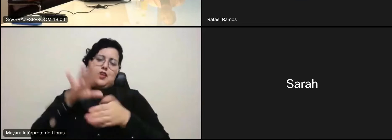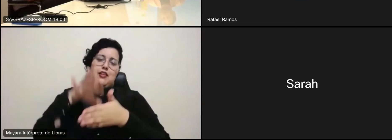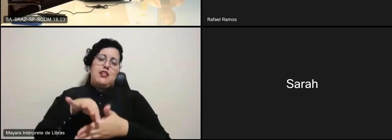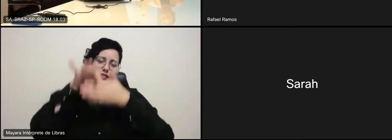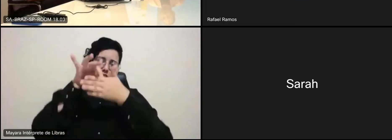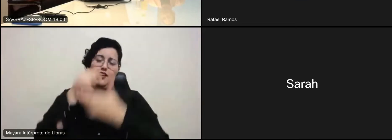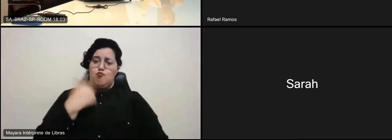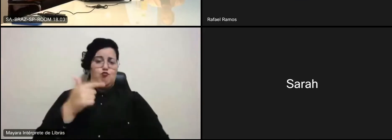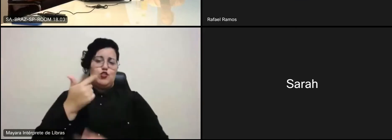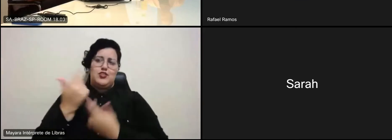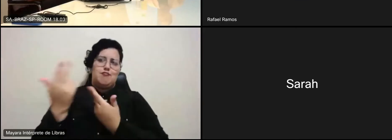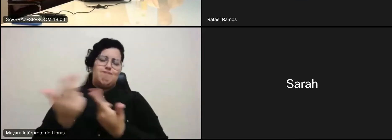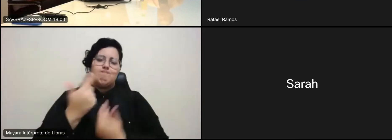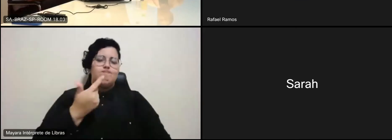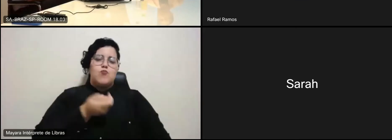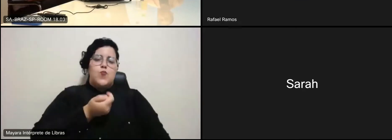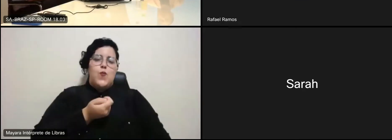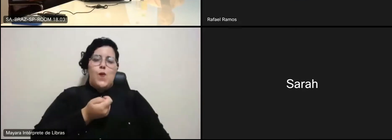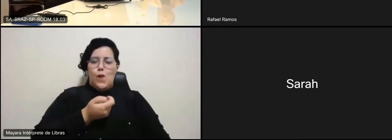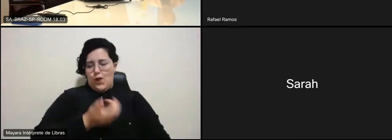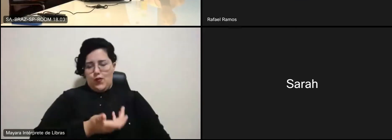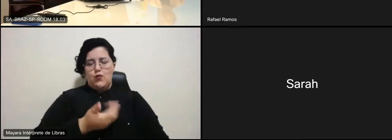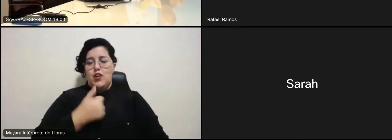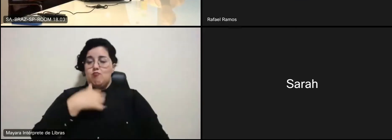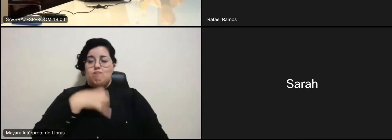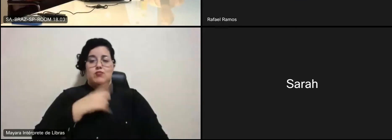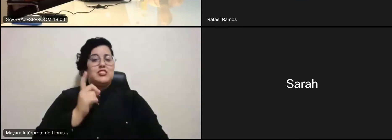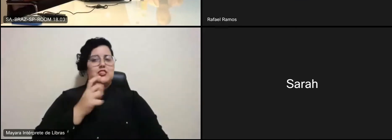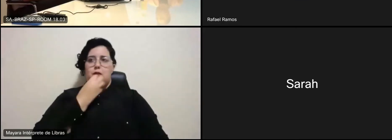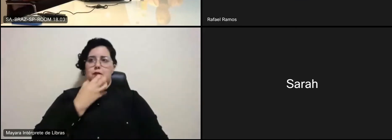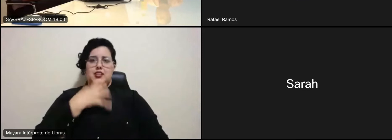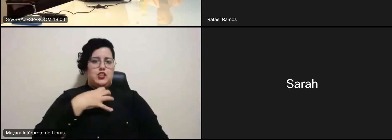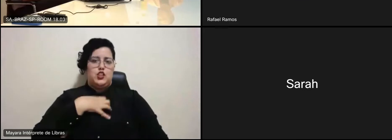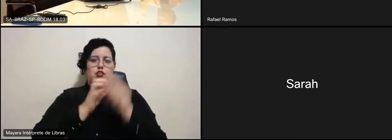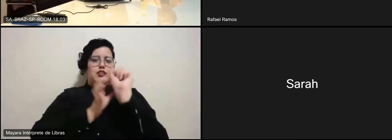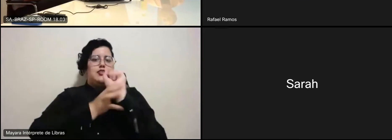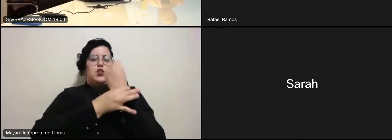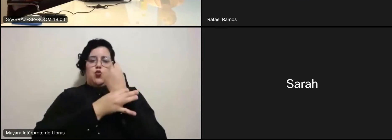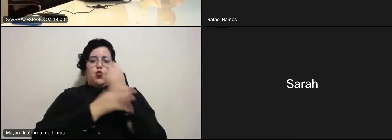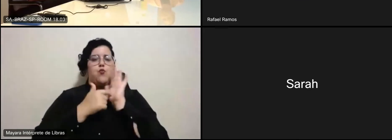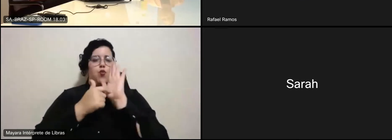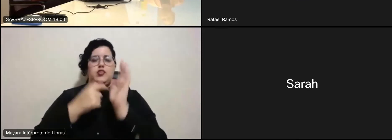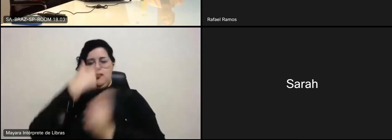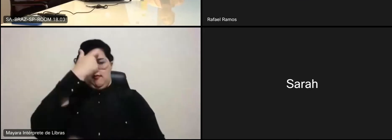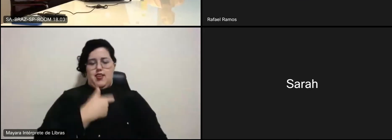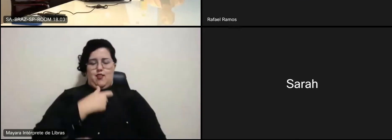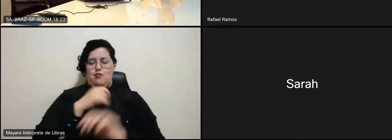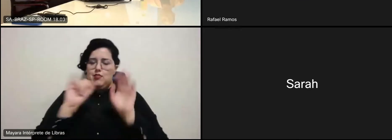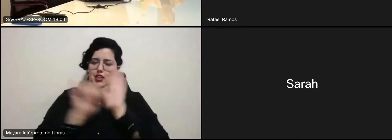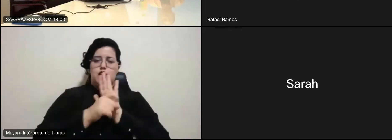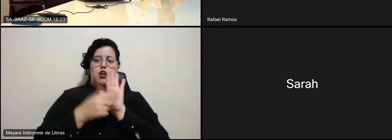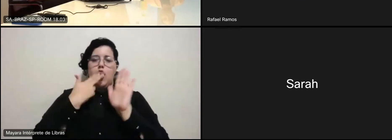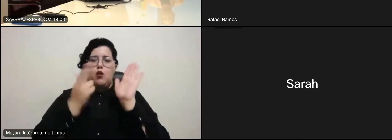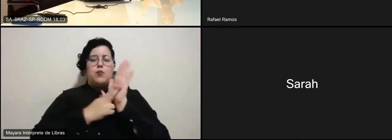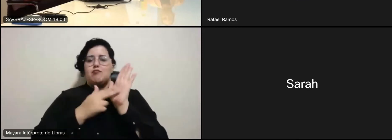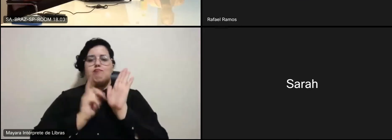essa representatividade e, de alguma forma, eu não me sentia seguro para simplesmente ser o Fabiano, né? Então, um exemplo